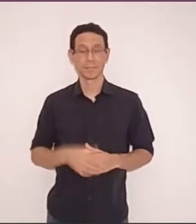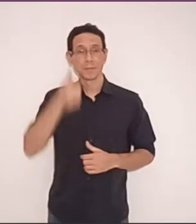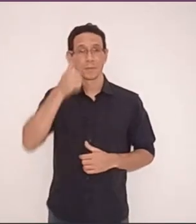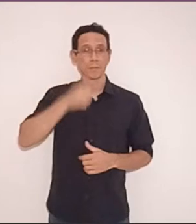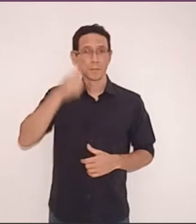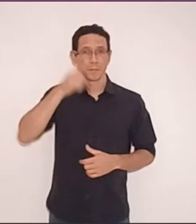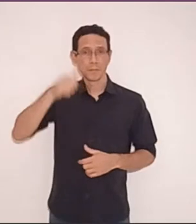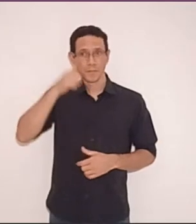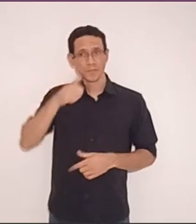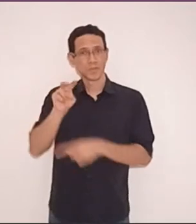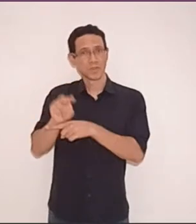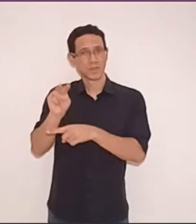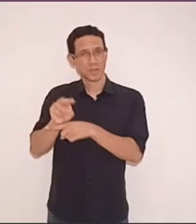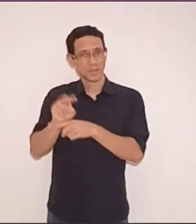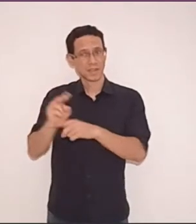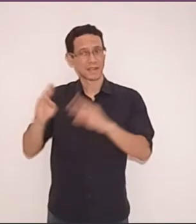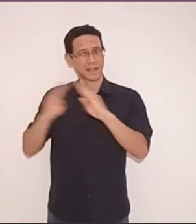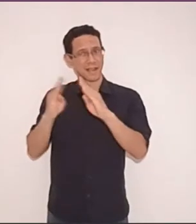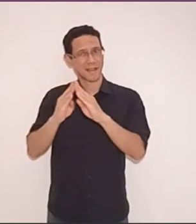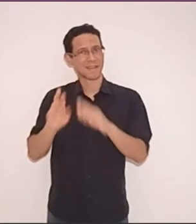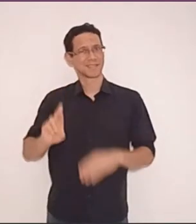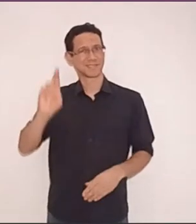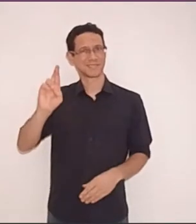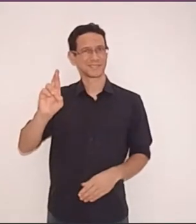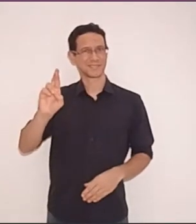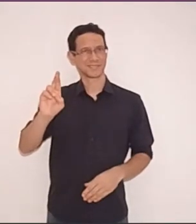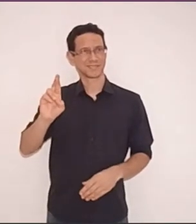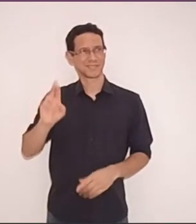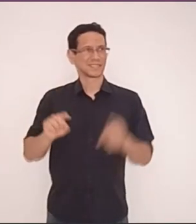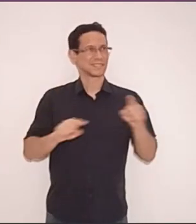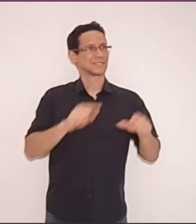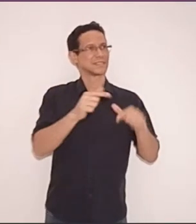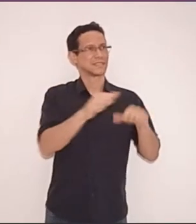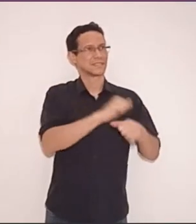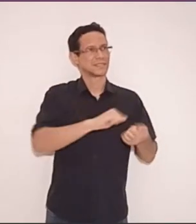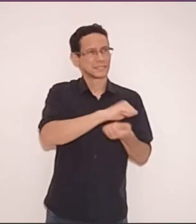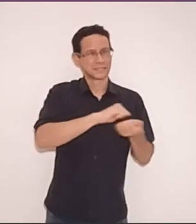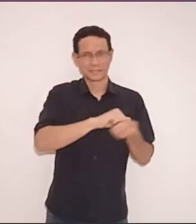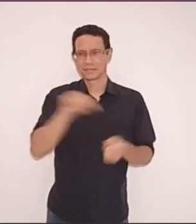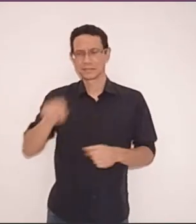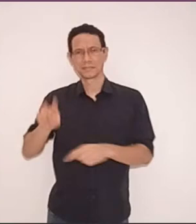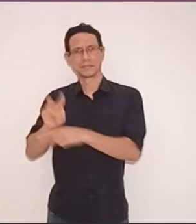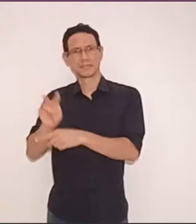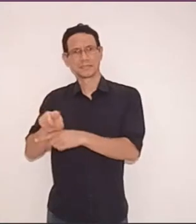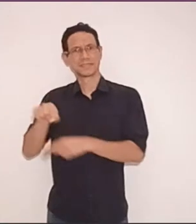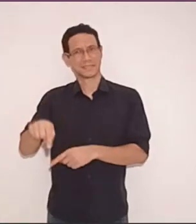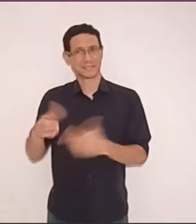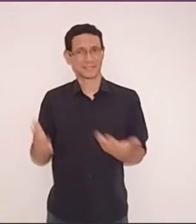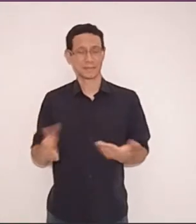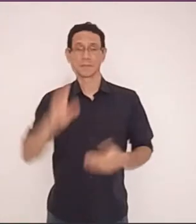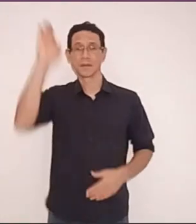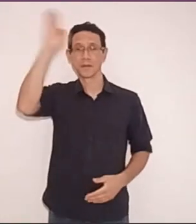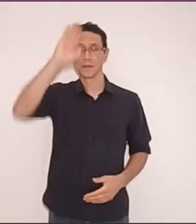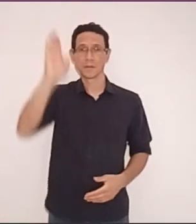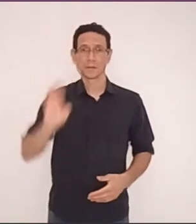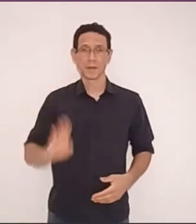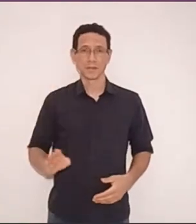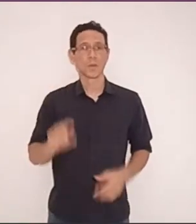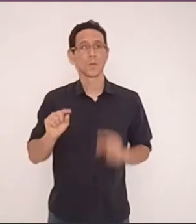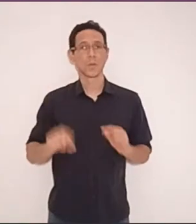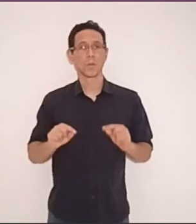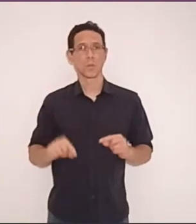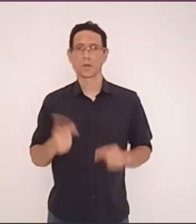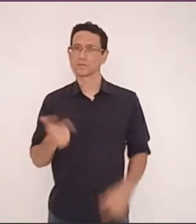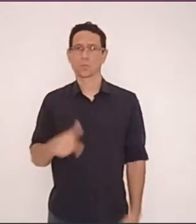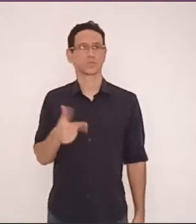mantenedoras dos seus lares né então é um trabalho de importância assim porém aqui no Brasil não tem essa questão